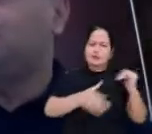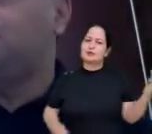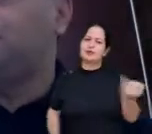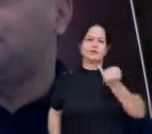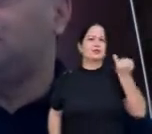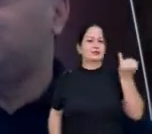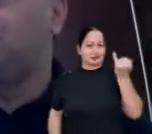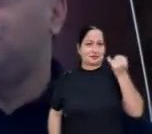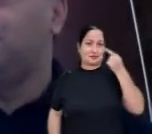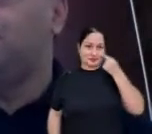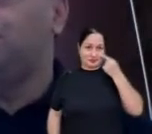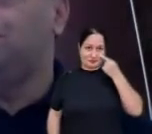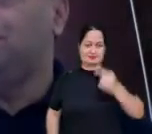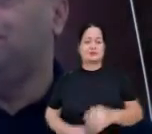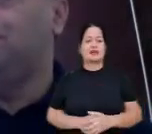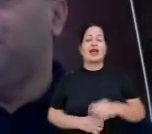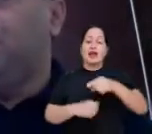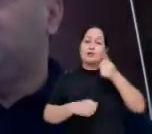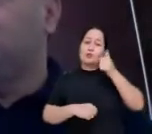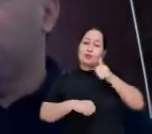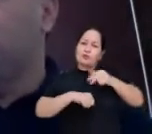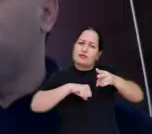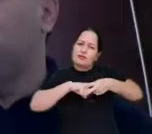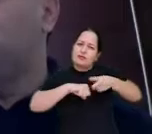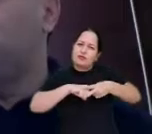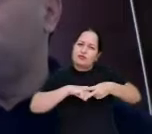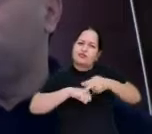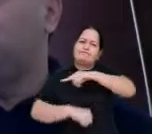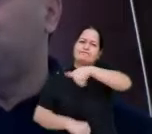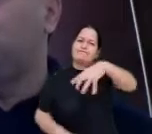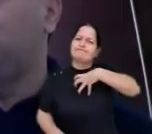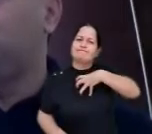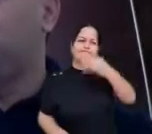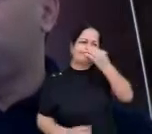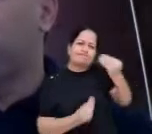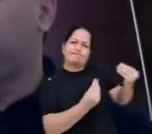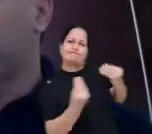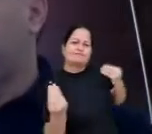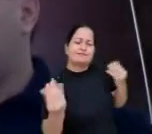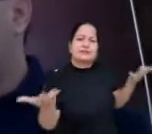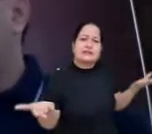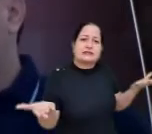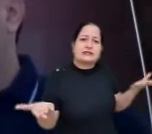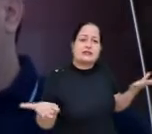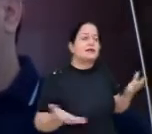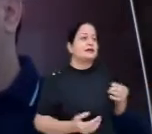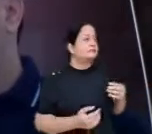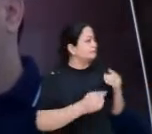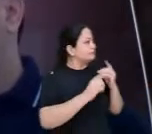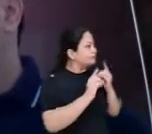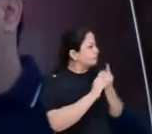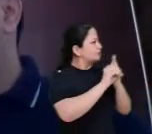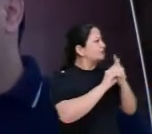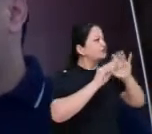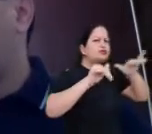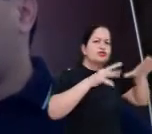eram desprezadas no ministério cotidiano, e os 12, convocando a multidão dos discípulos, disseram: não é razoável que